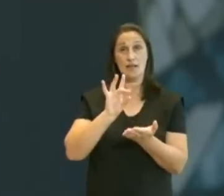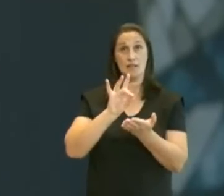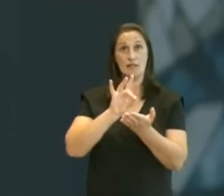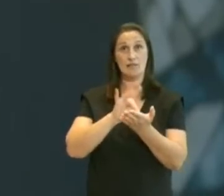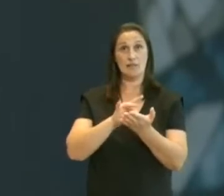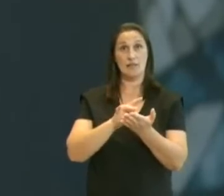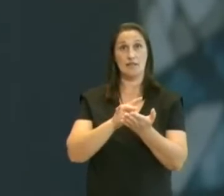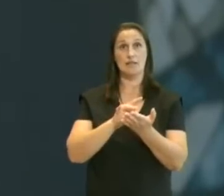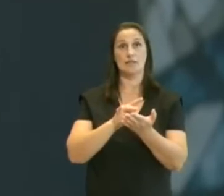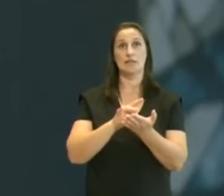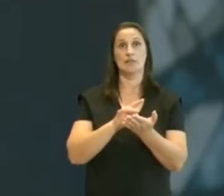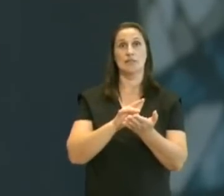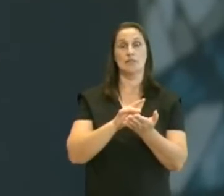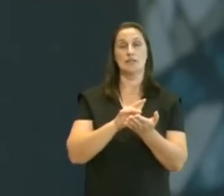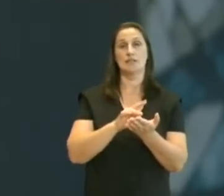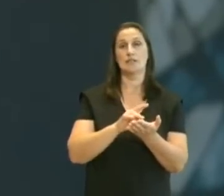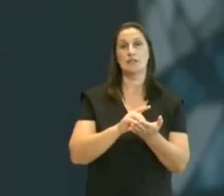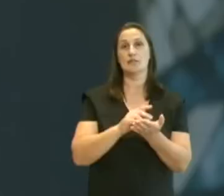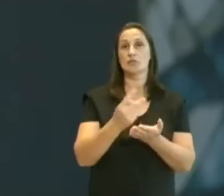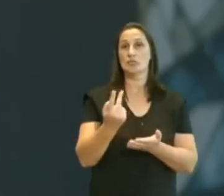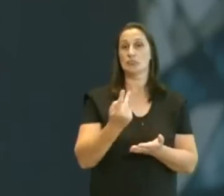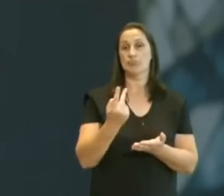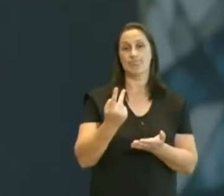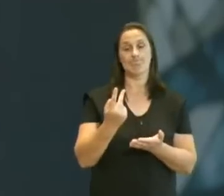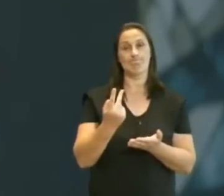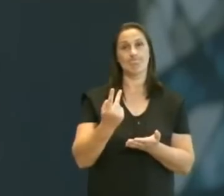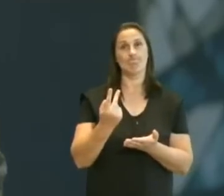viam não era verdade.